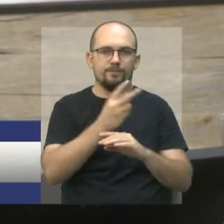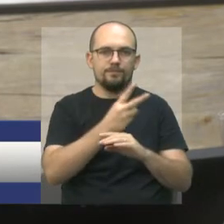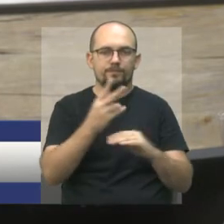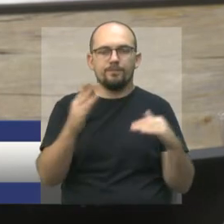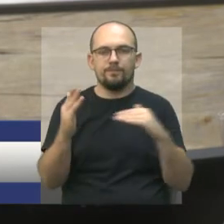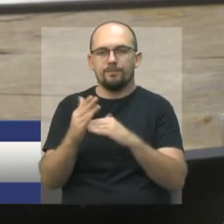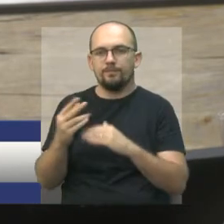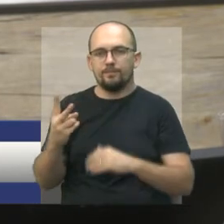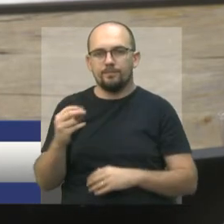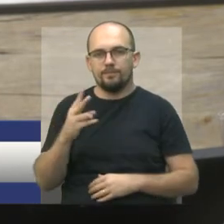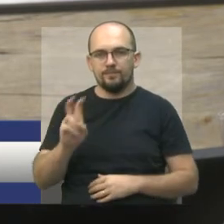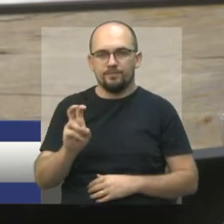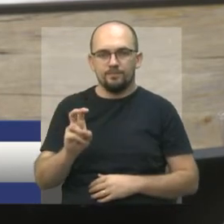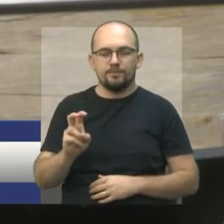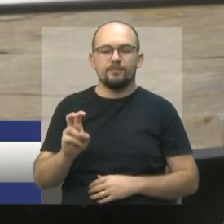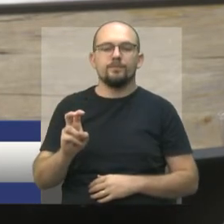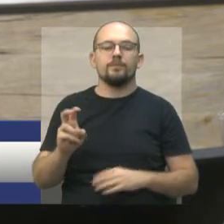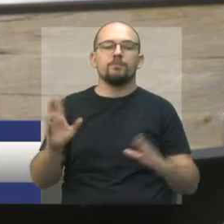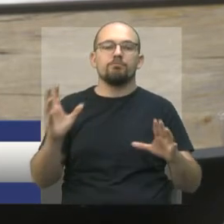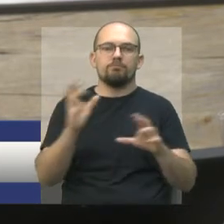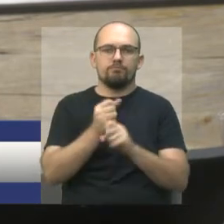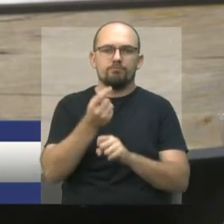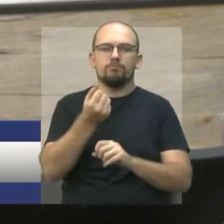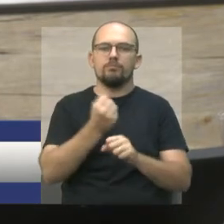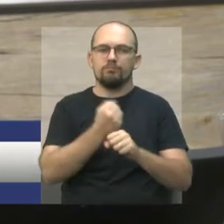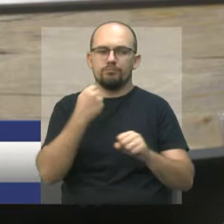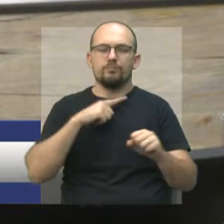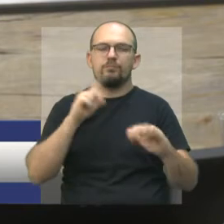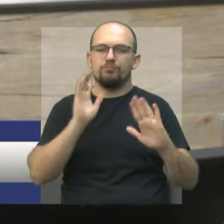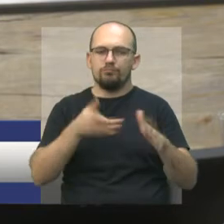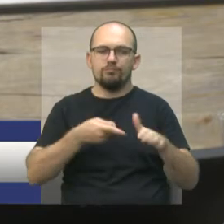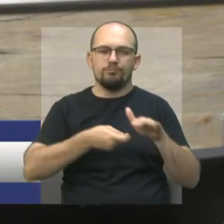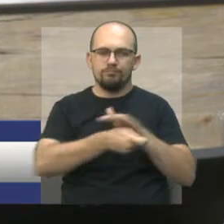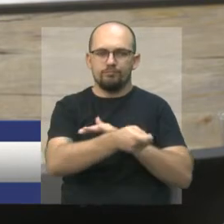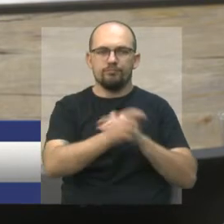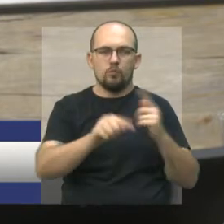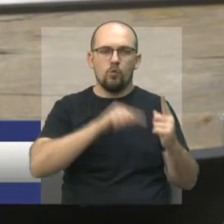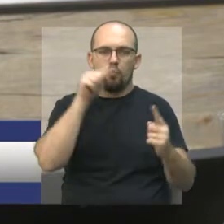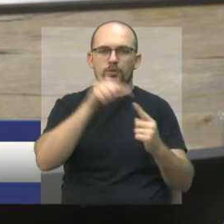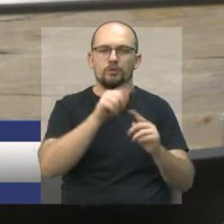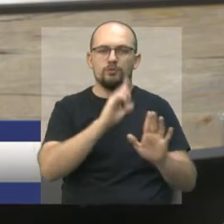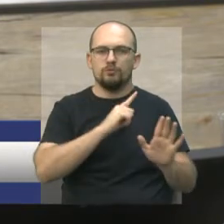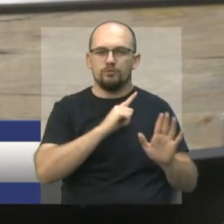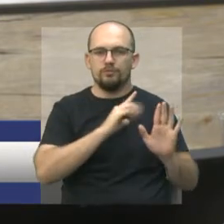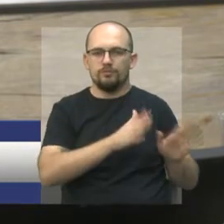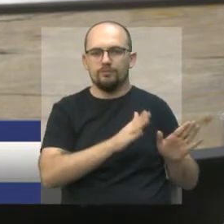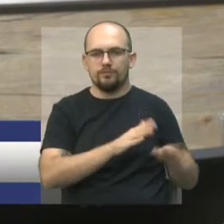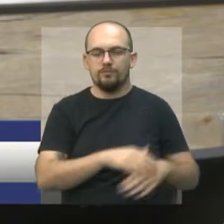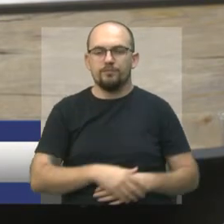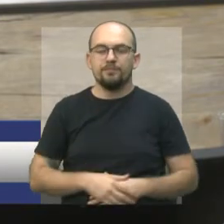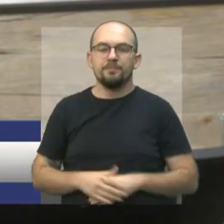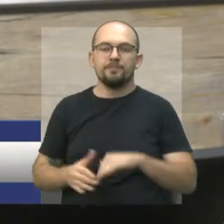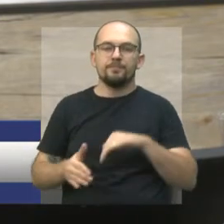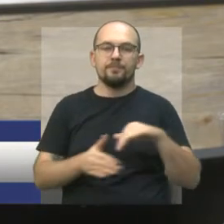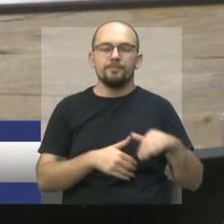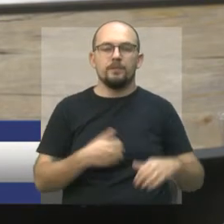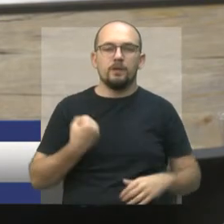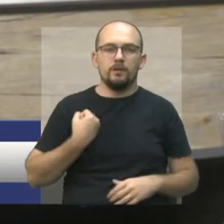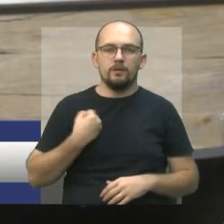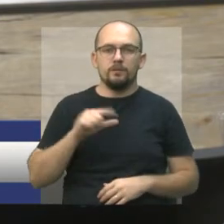a 2025, montante apto à efetivação deste objetivo. Emenda número